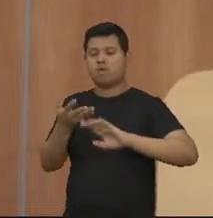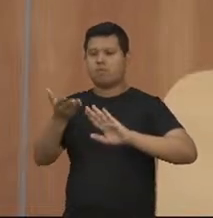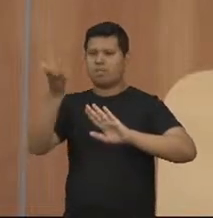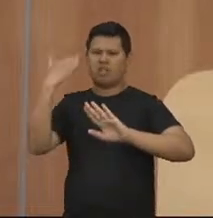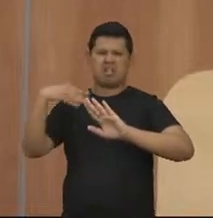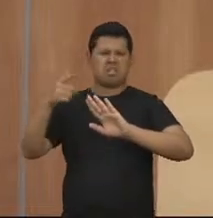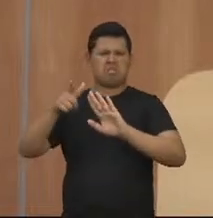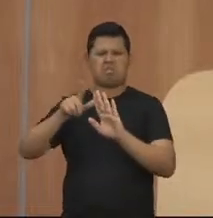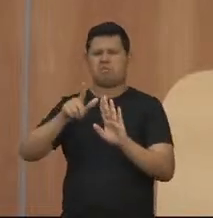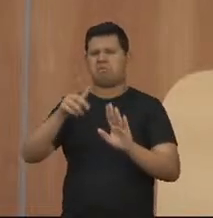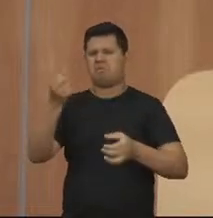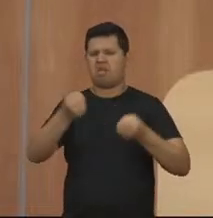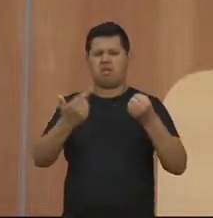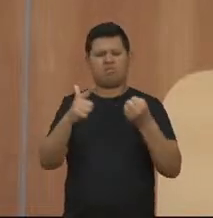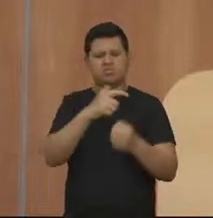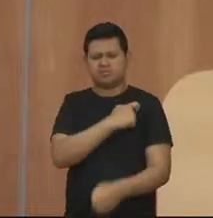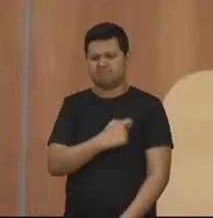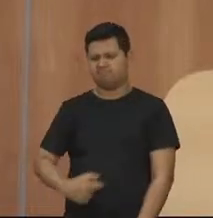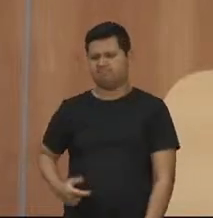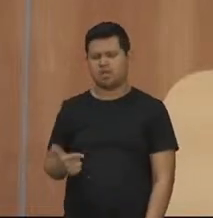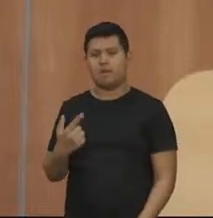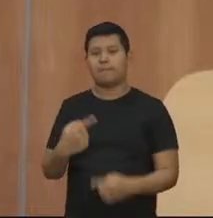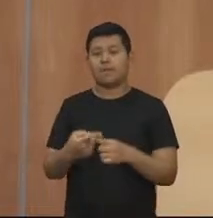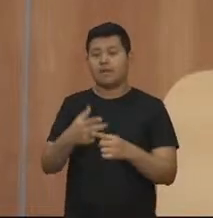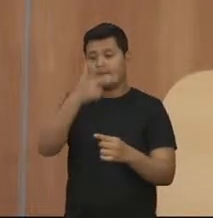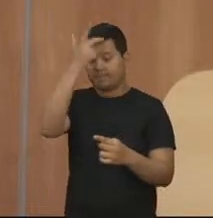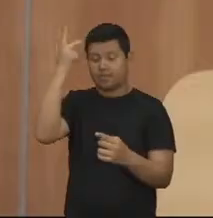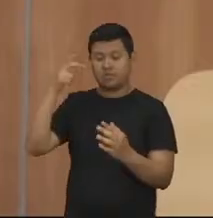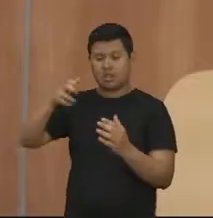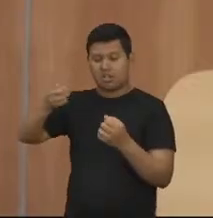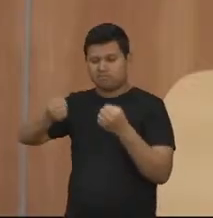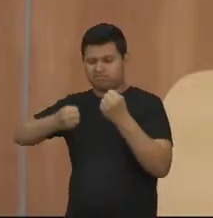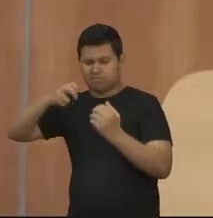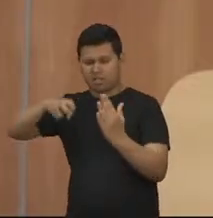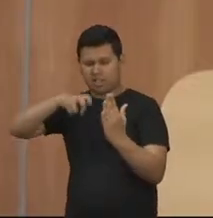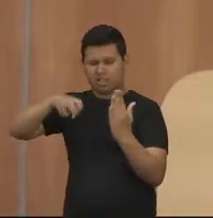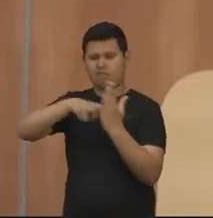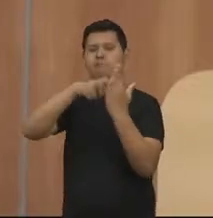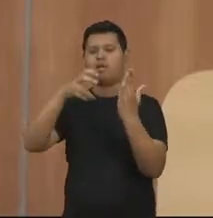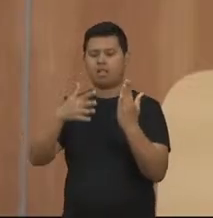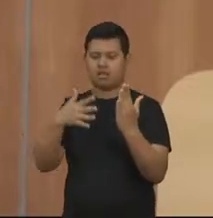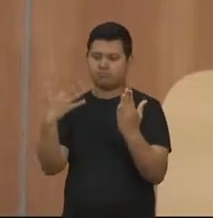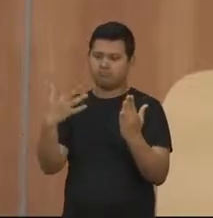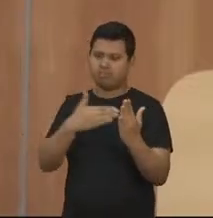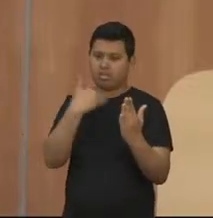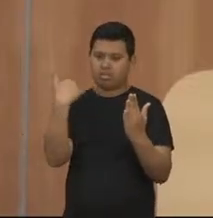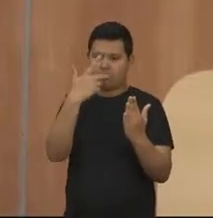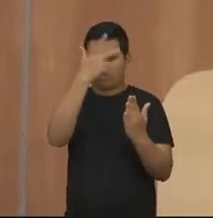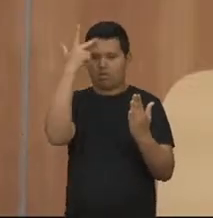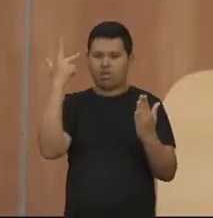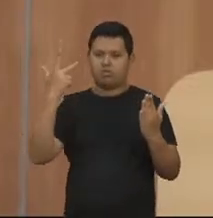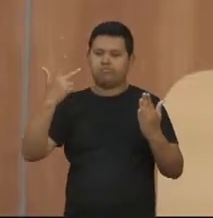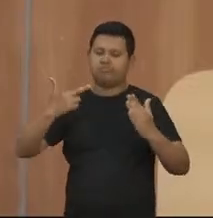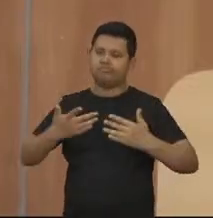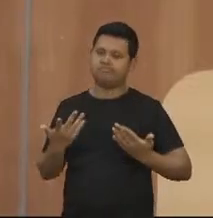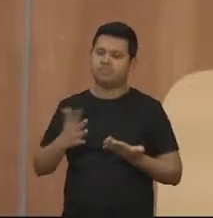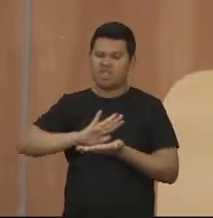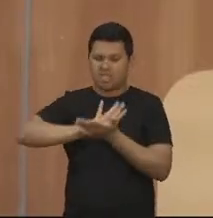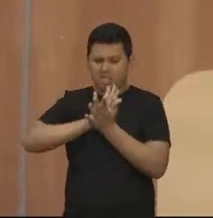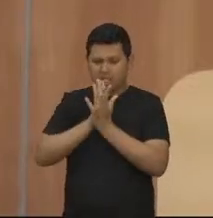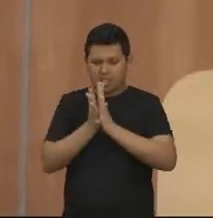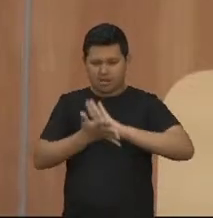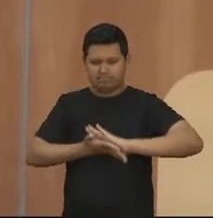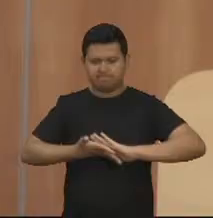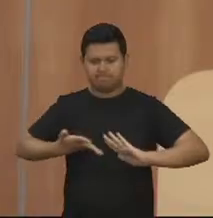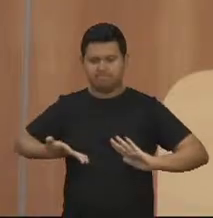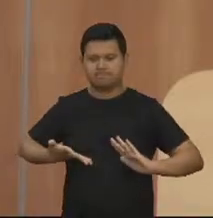tinha nada, só que o seguinte, né? A pessoa batia o carro, arrebentava a pessoa. Teve um acidente esses dias na Dutra, eu acho que foi